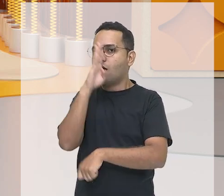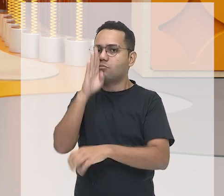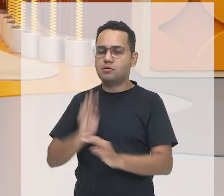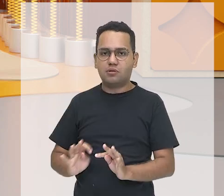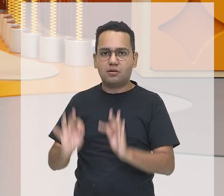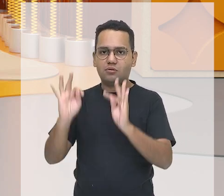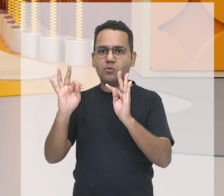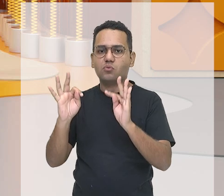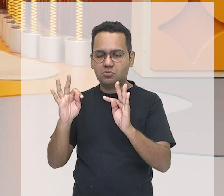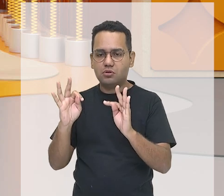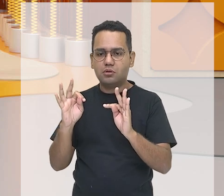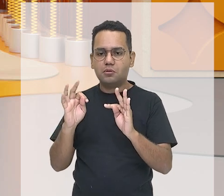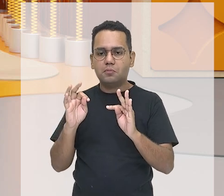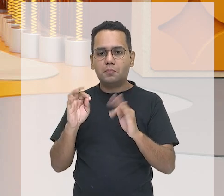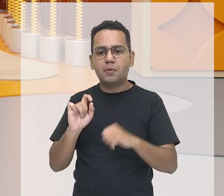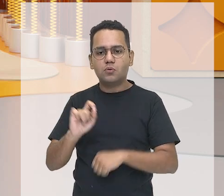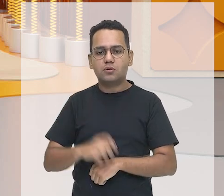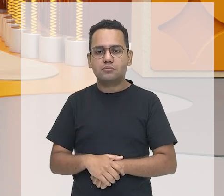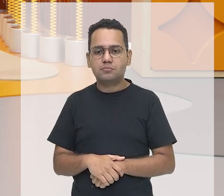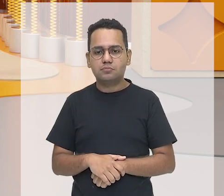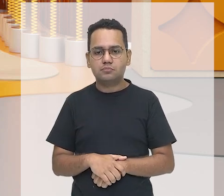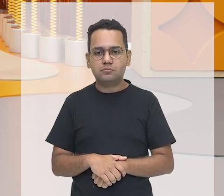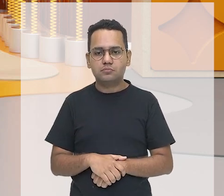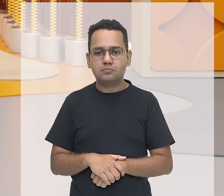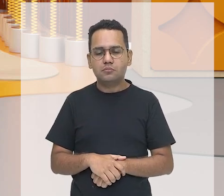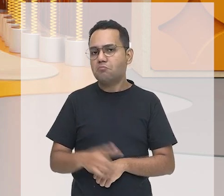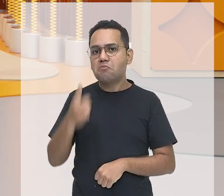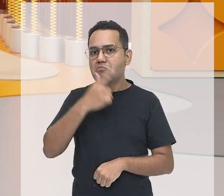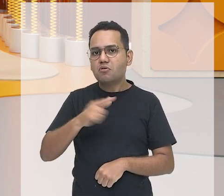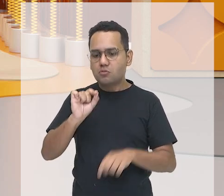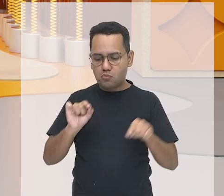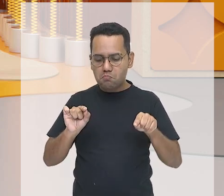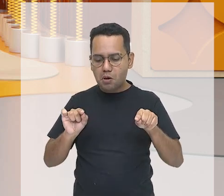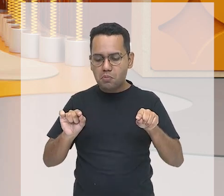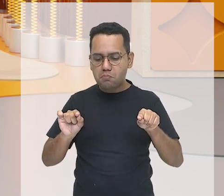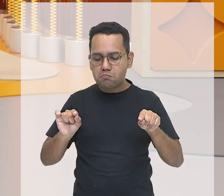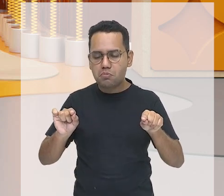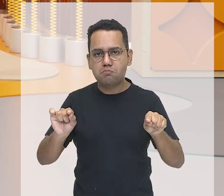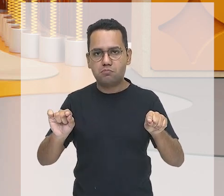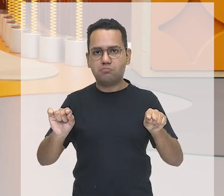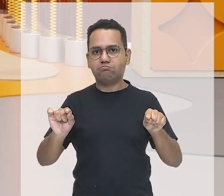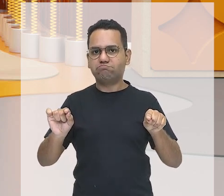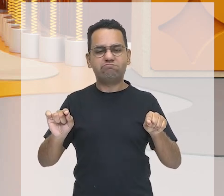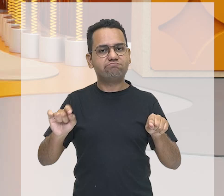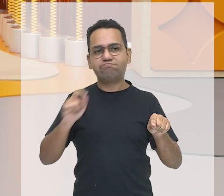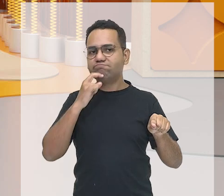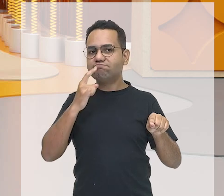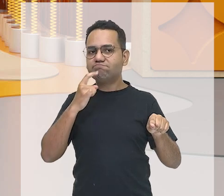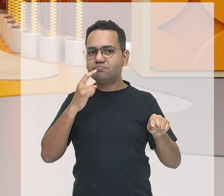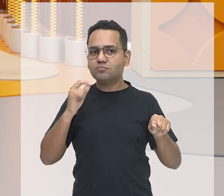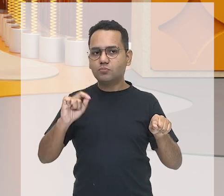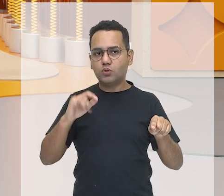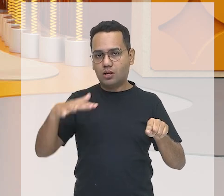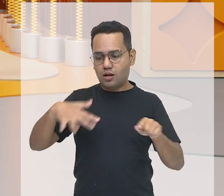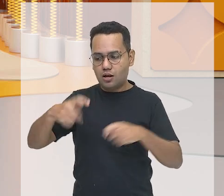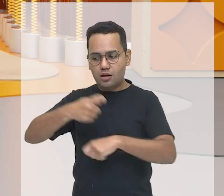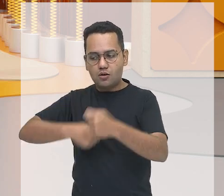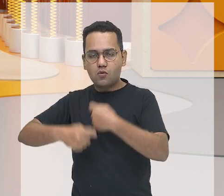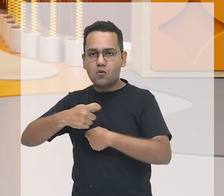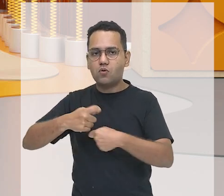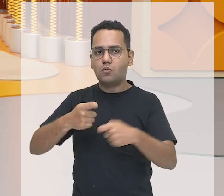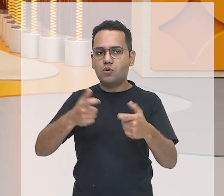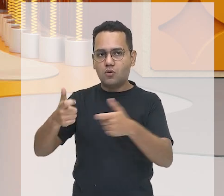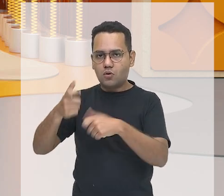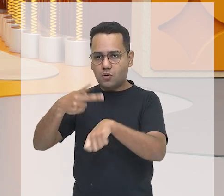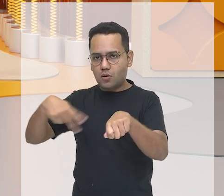às vezes até que a gente não consegue estar ali apto a adquirir, porque já vai pegar a parte econômica aí de determinados